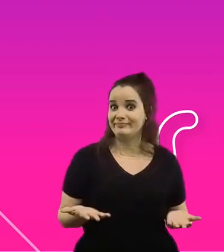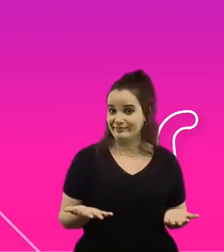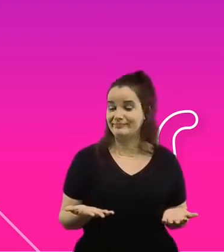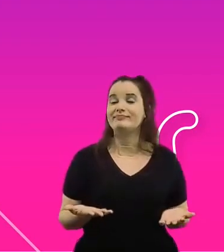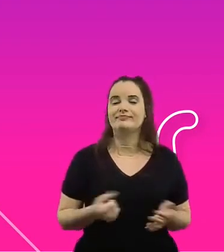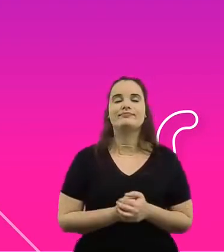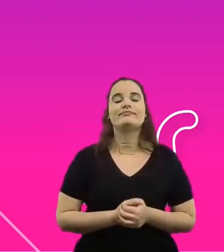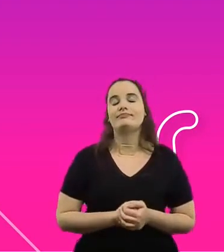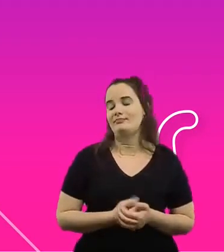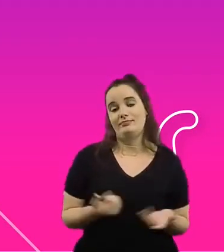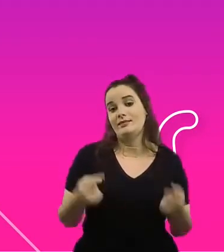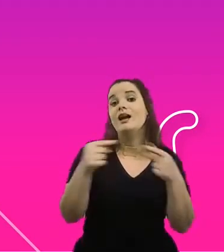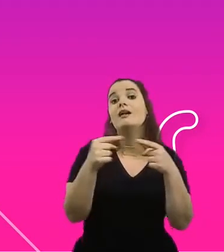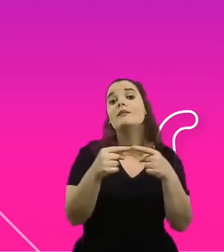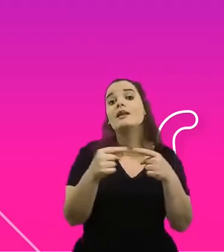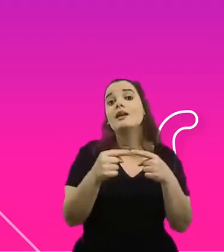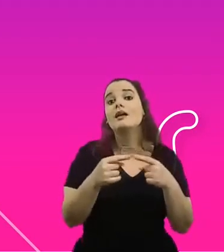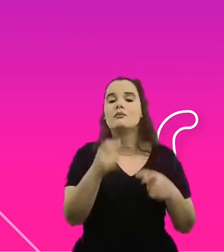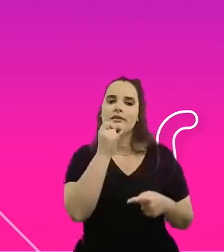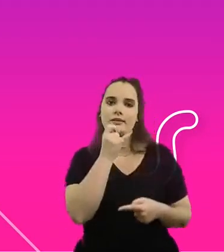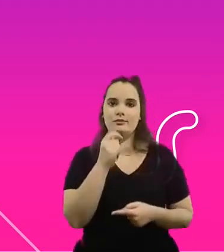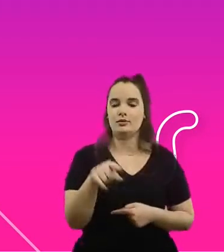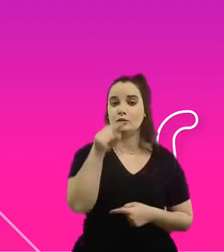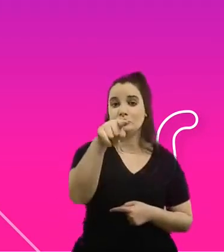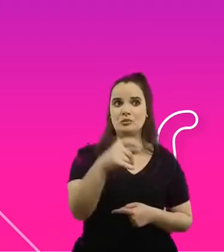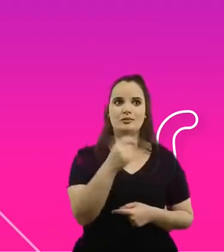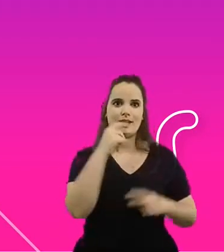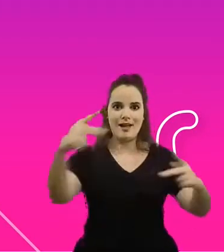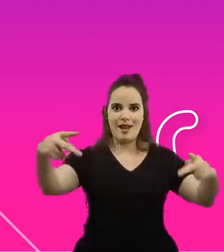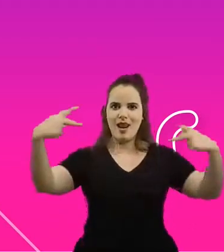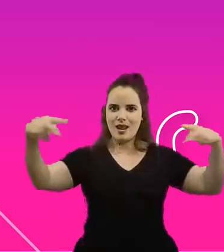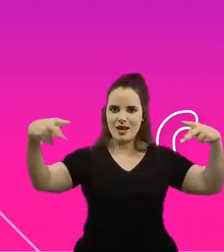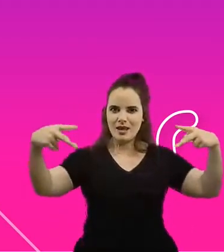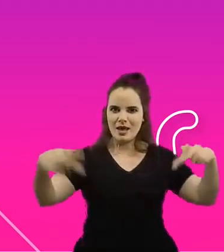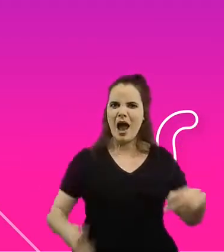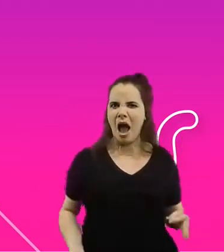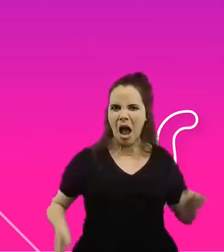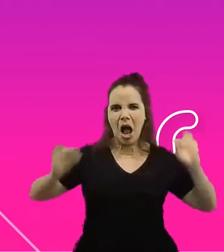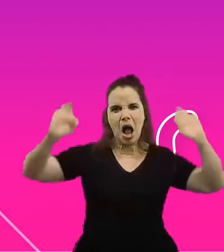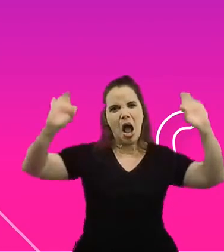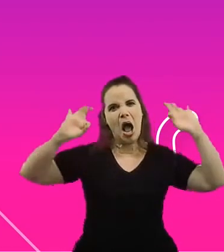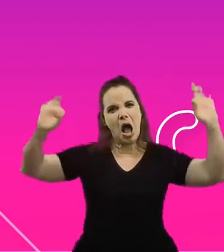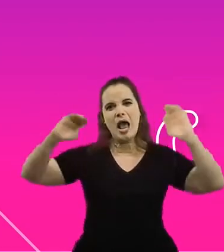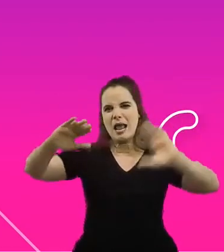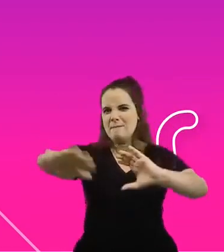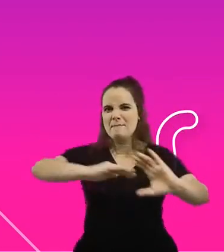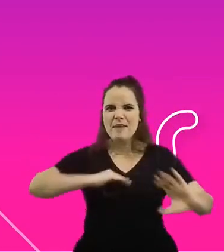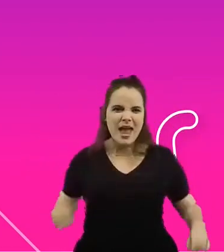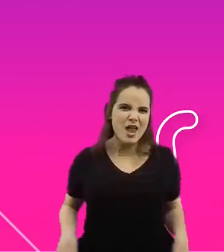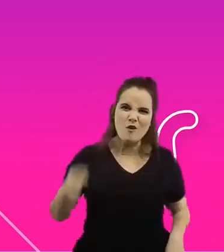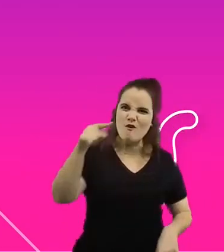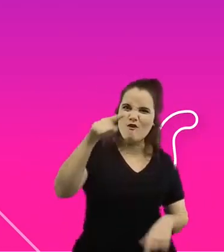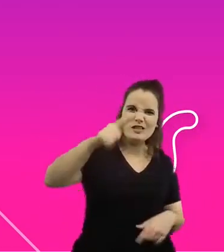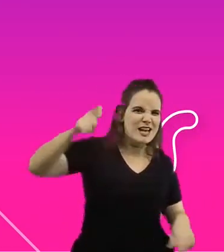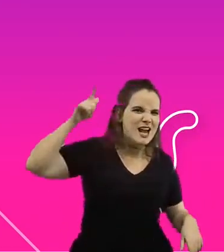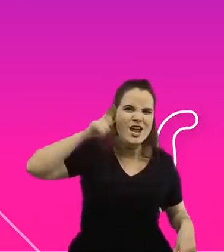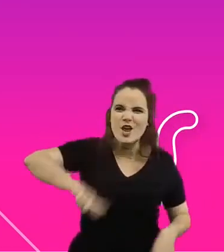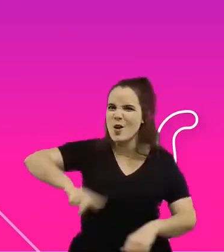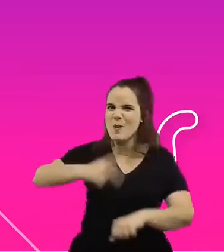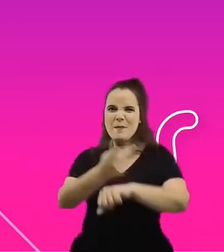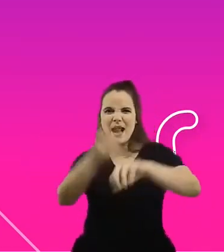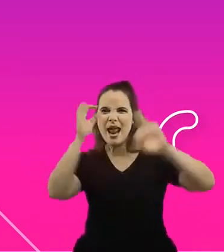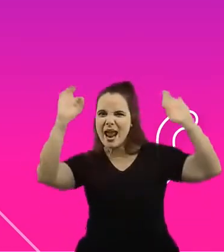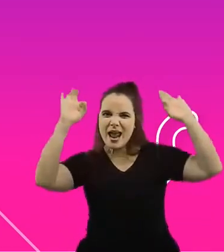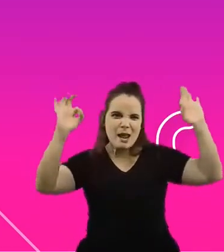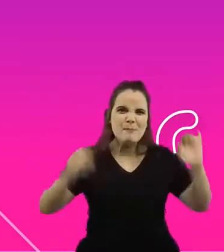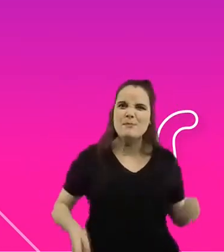quando você recebe algum link que oferece uma grande vantagem. Então, apareceu um e-mail para você dizendo que você ganhou um prêmio e para você poder